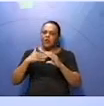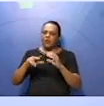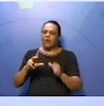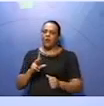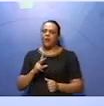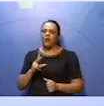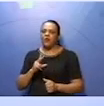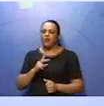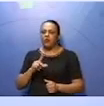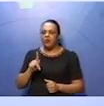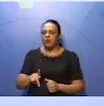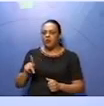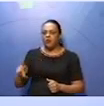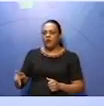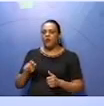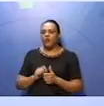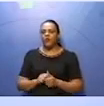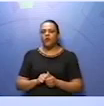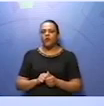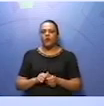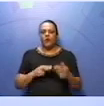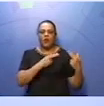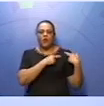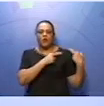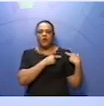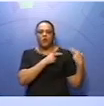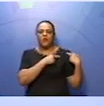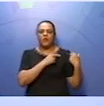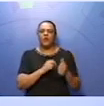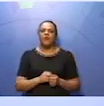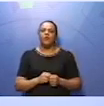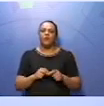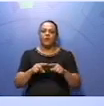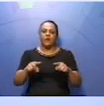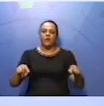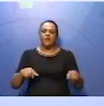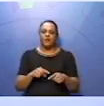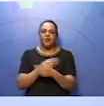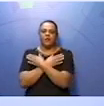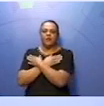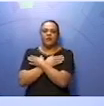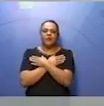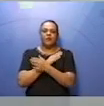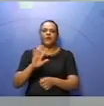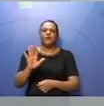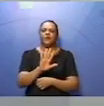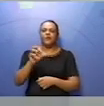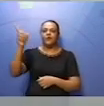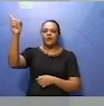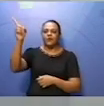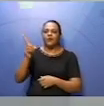os professores que são os tutores de vocês. Grande abraço e fiquem com Deus.